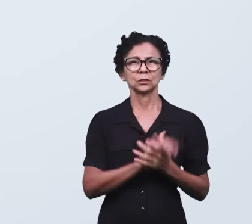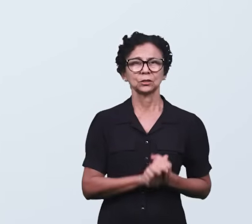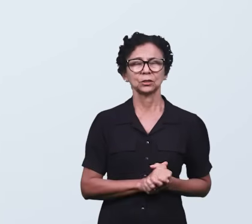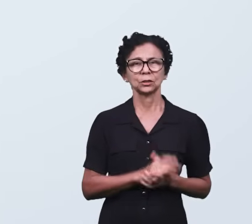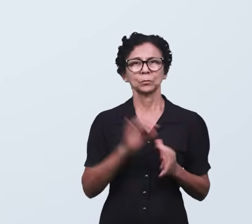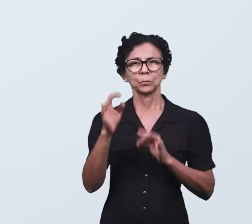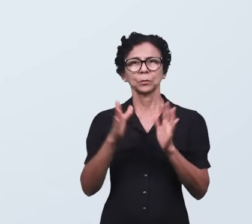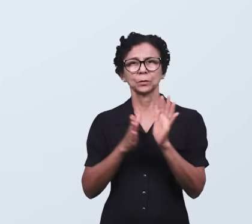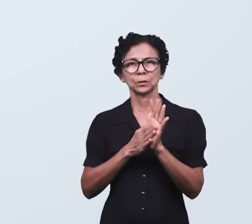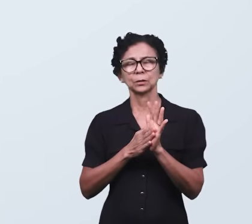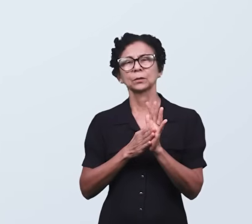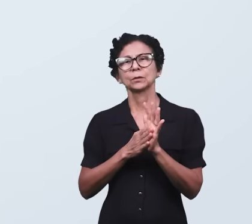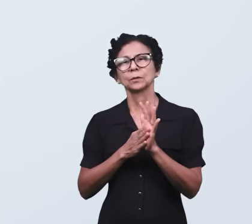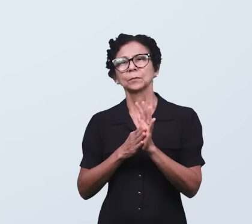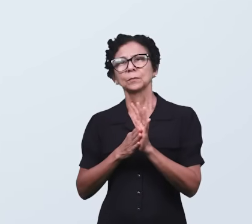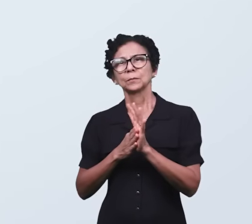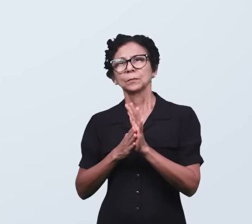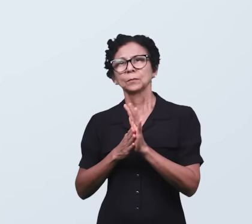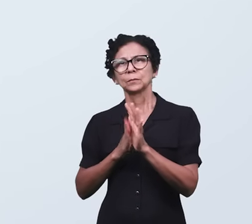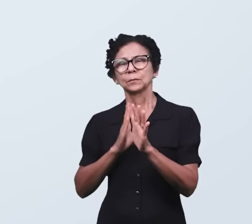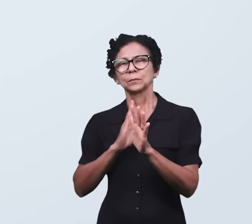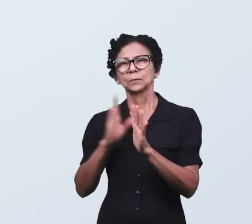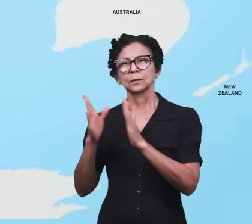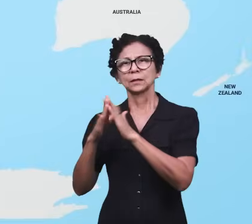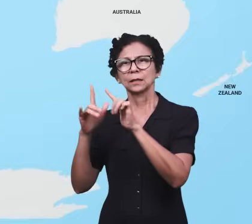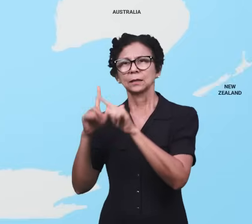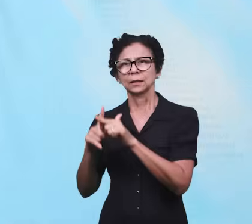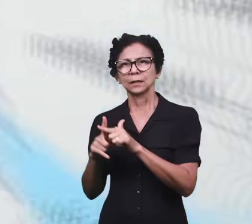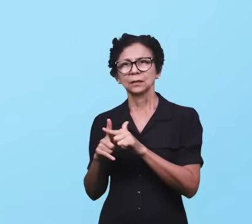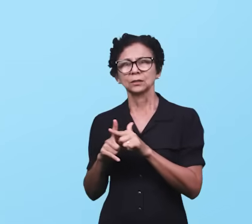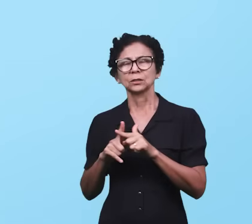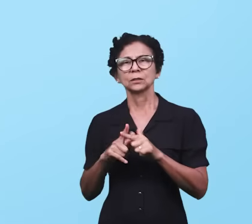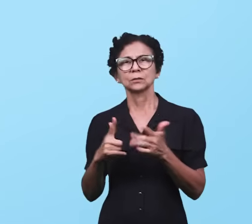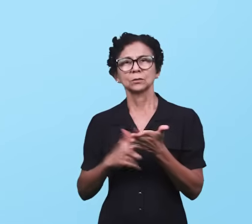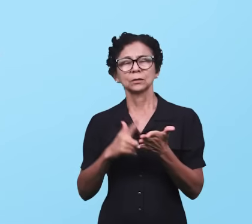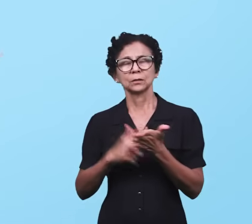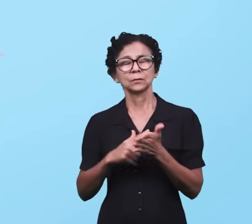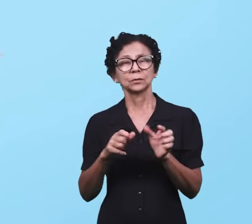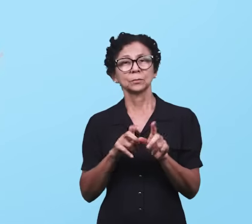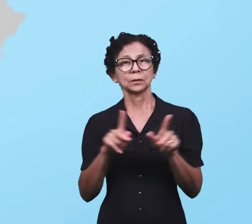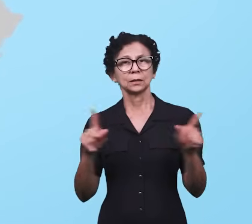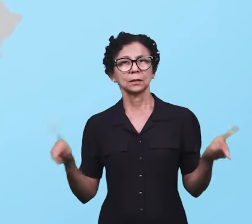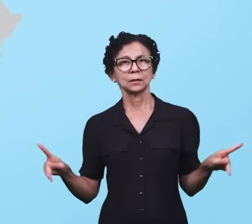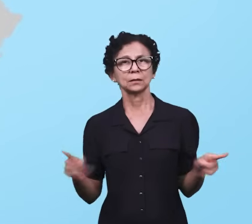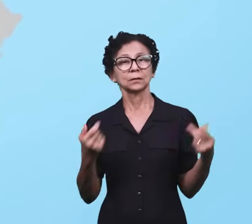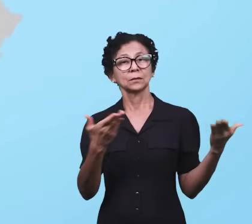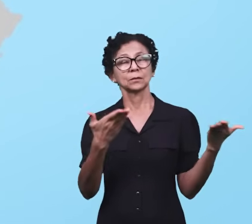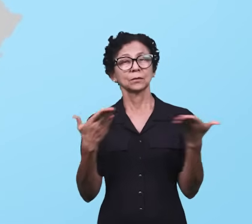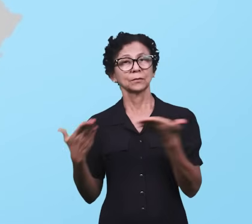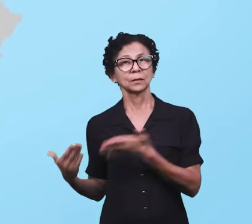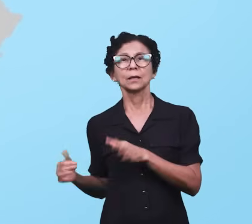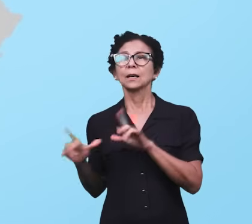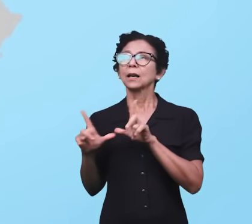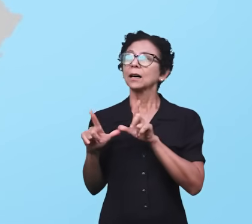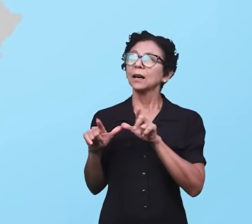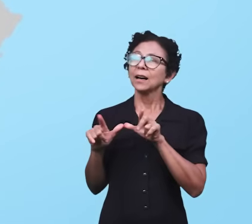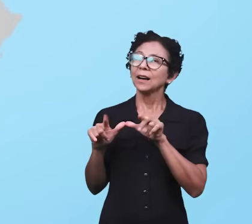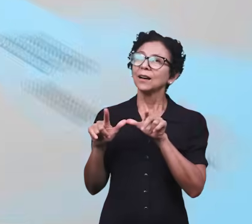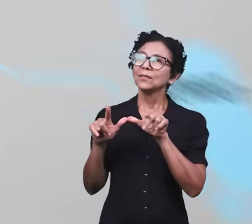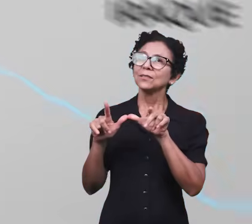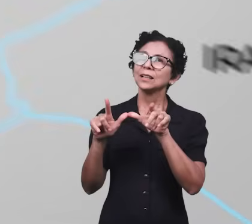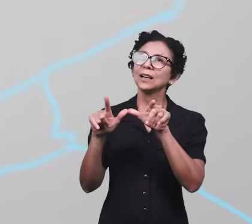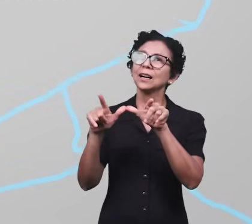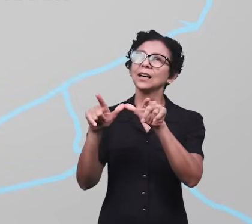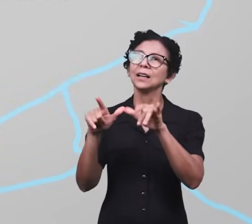do Apocalipse, que iremos lançar em breve. Lhe convidamos também para fazer conosco esta viagem, que iniciou em